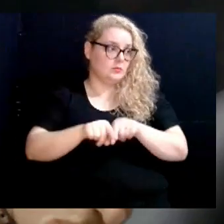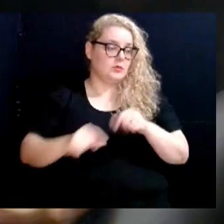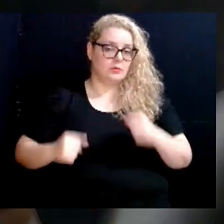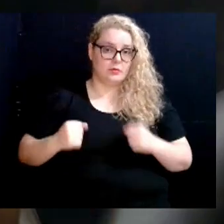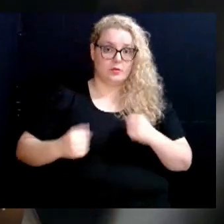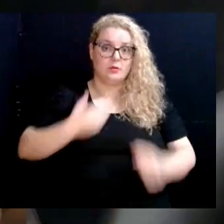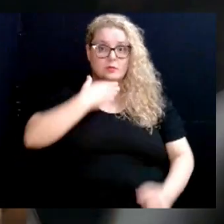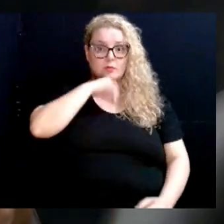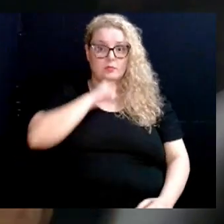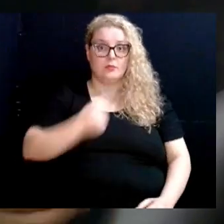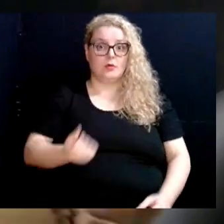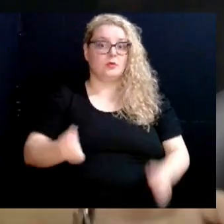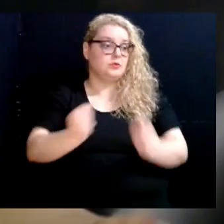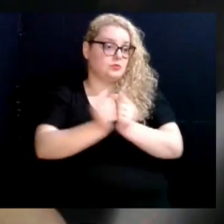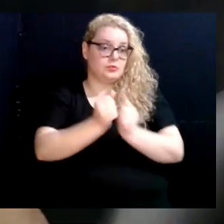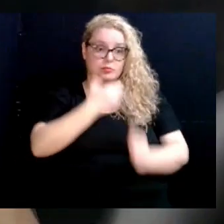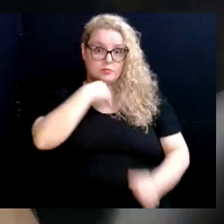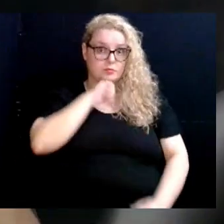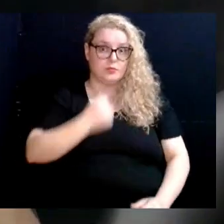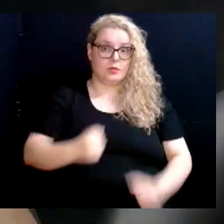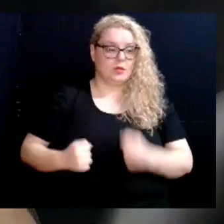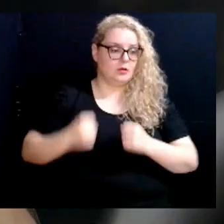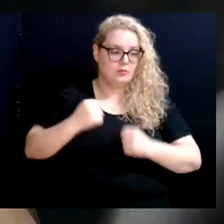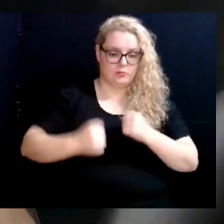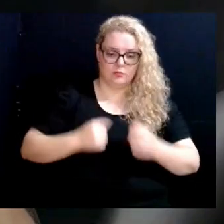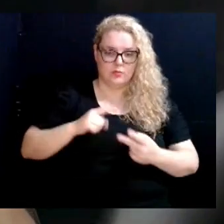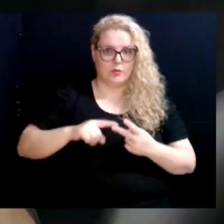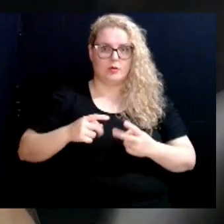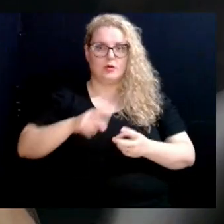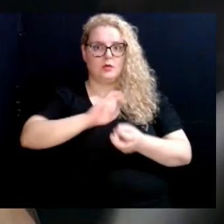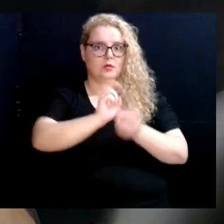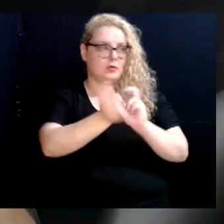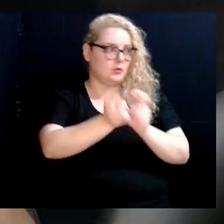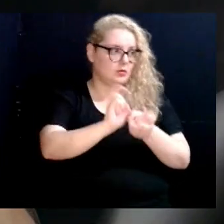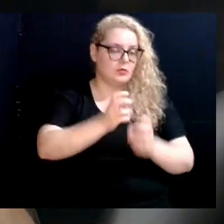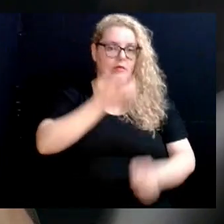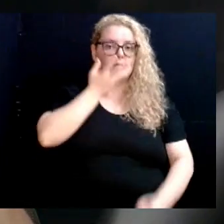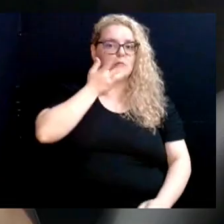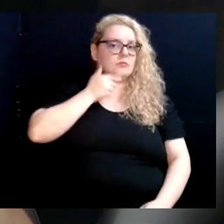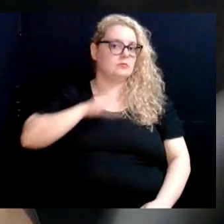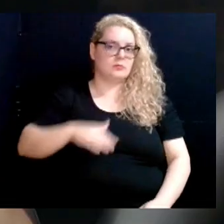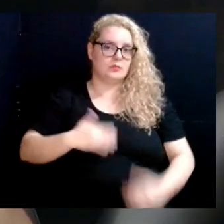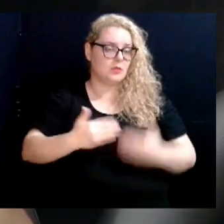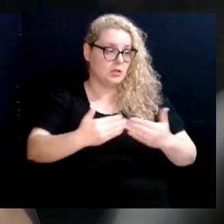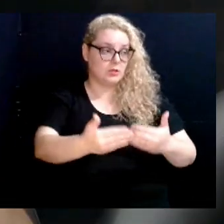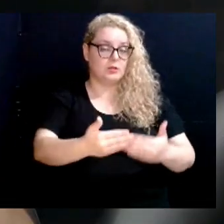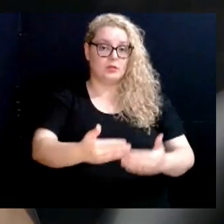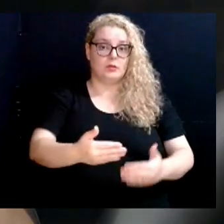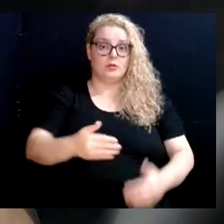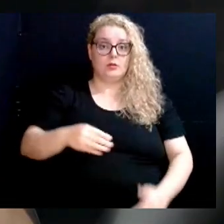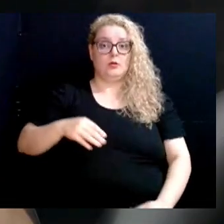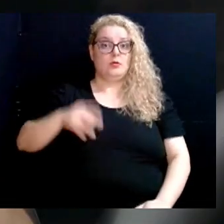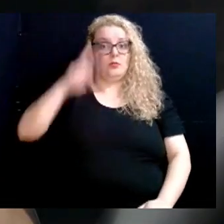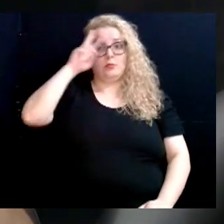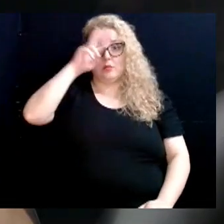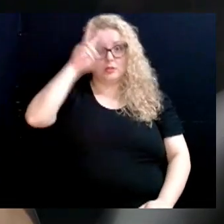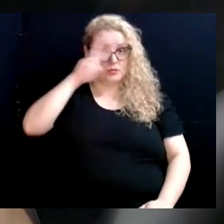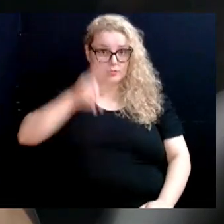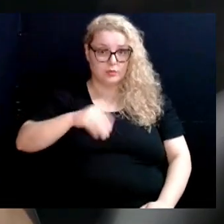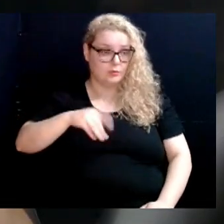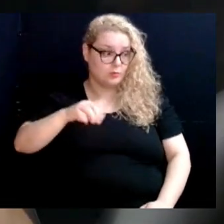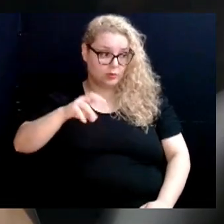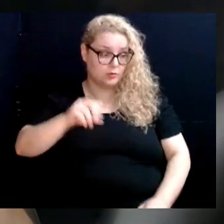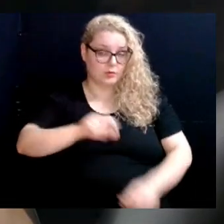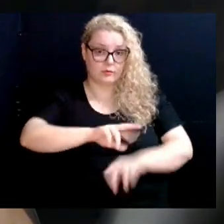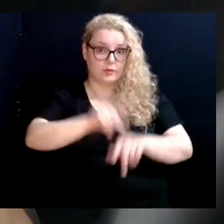de atividade física com meu pai, que era corrida, era capoeira que eu pratiquei desde a infância. Então, um repertório motor que muitas vezes outras pessoas não têm.